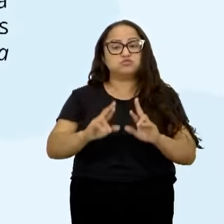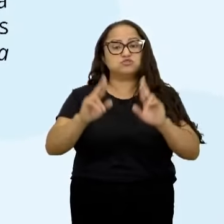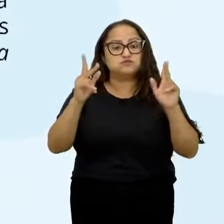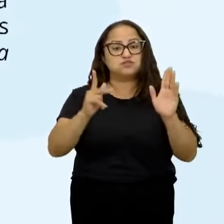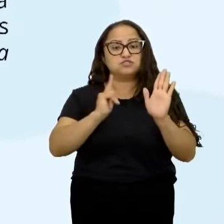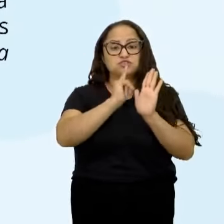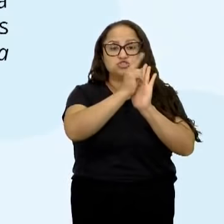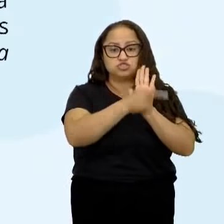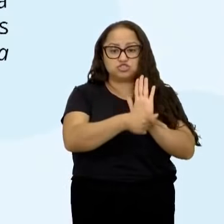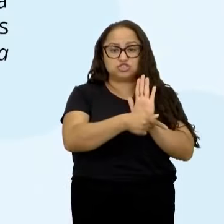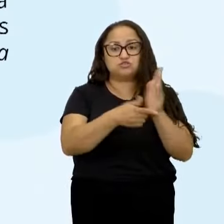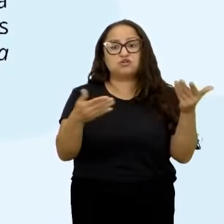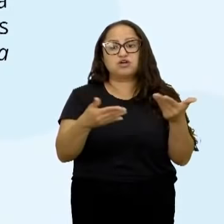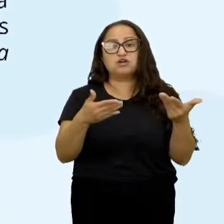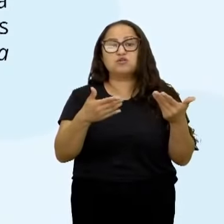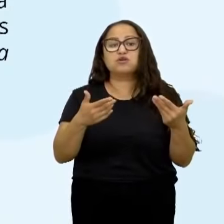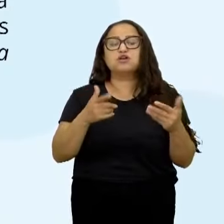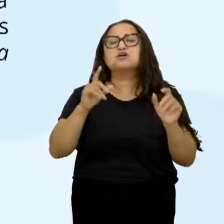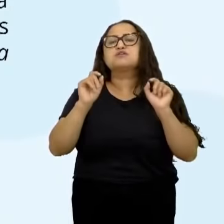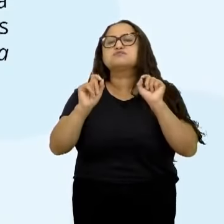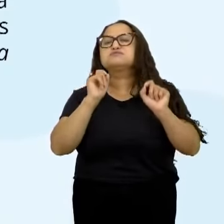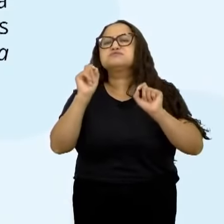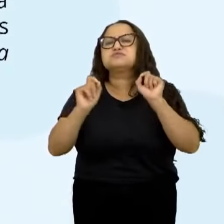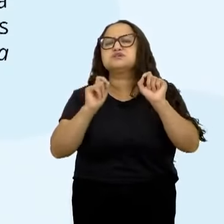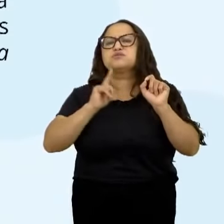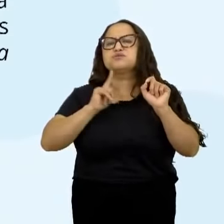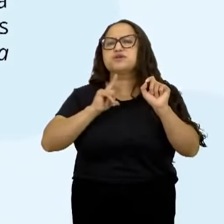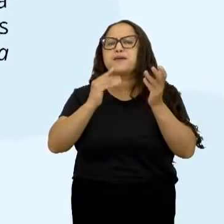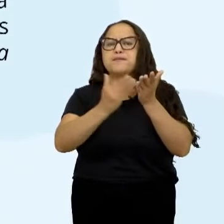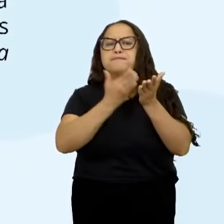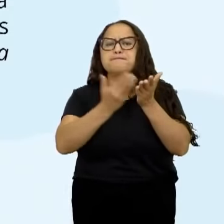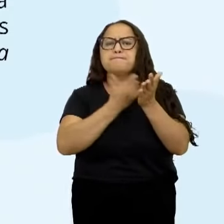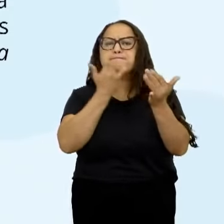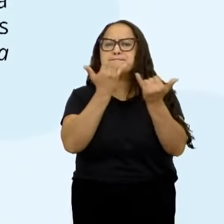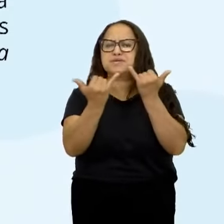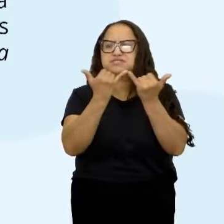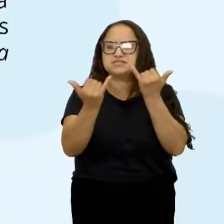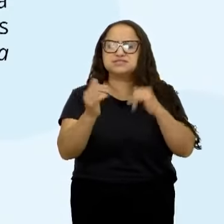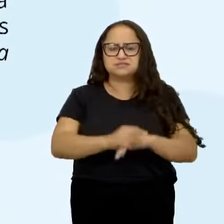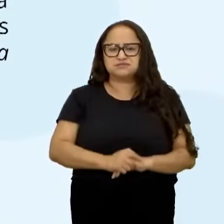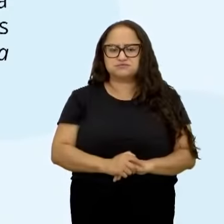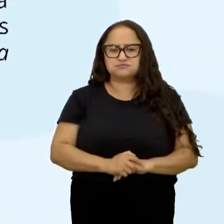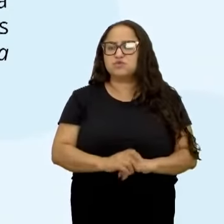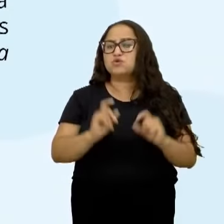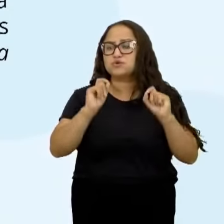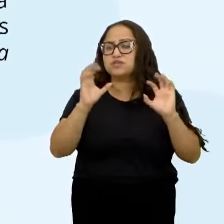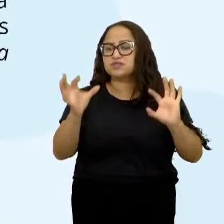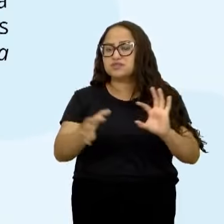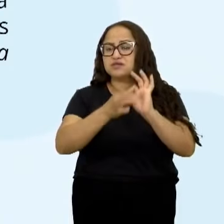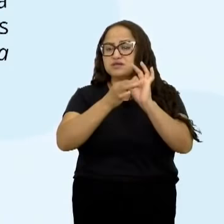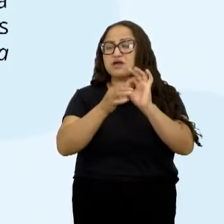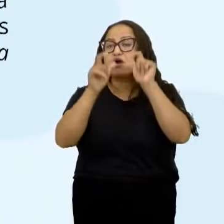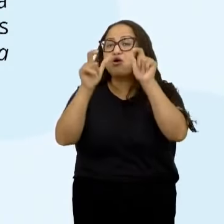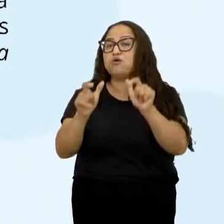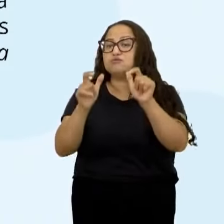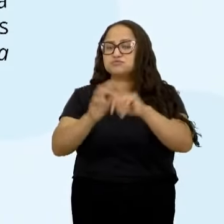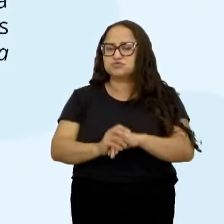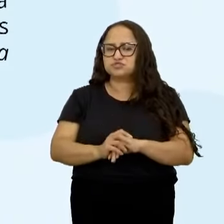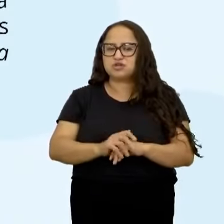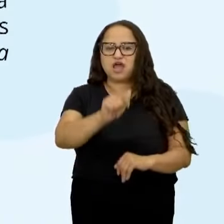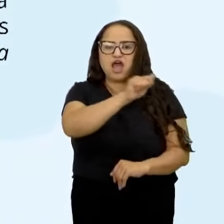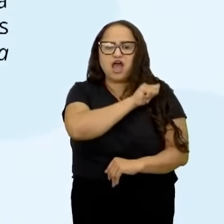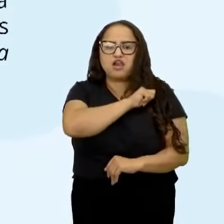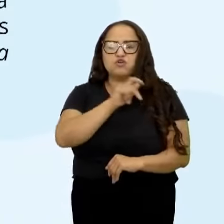gênero suporte agora a gente vai trabalhar com versões diferentes de uma mesma obra né que vai estar atrelada exatamente ao suporte O